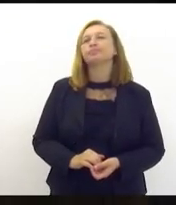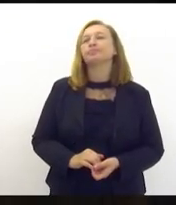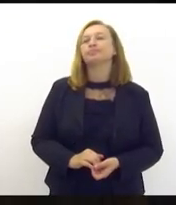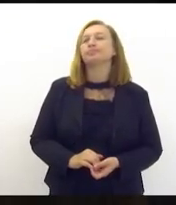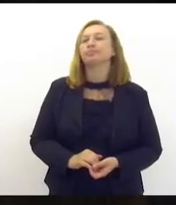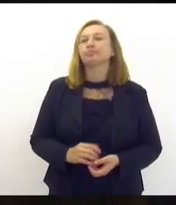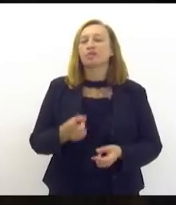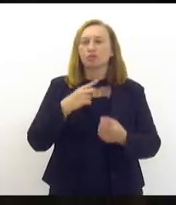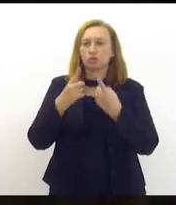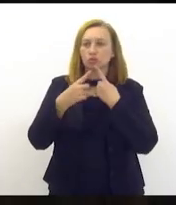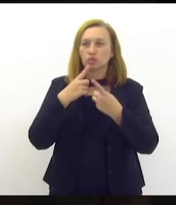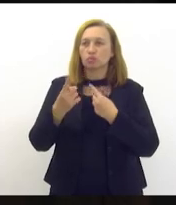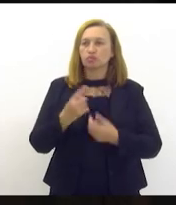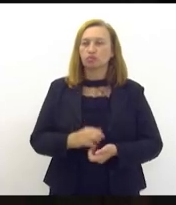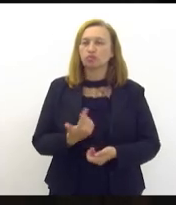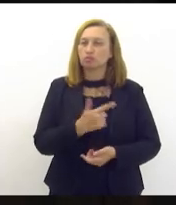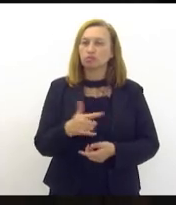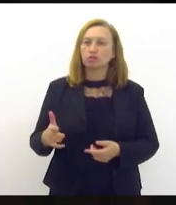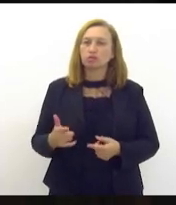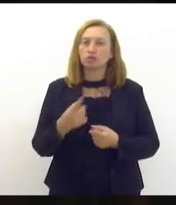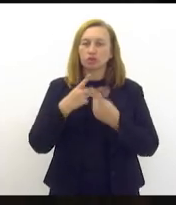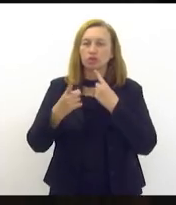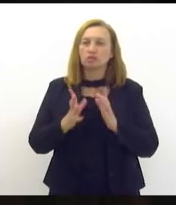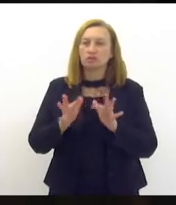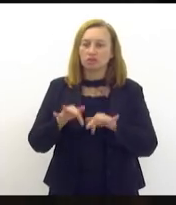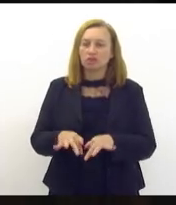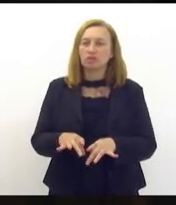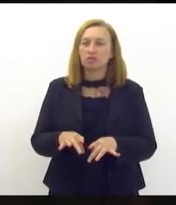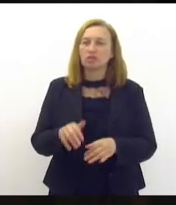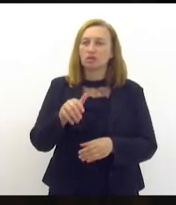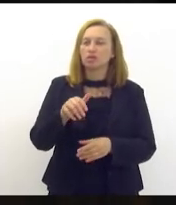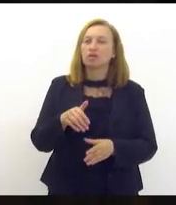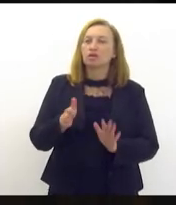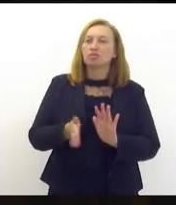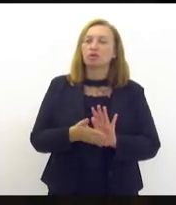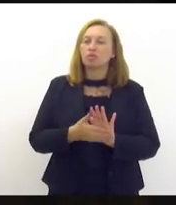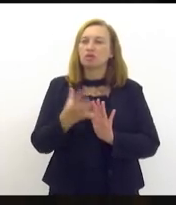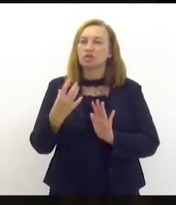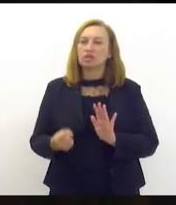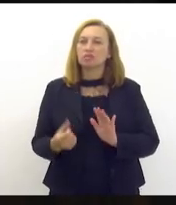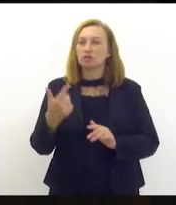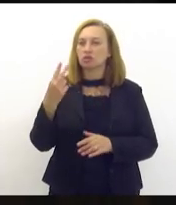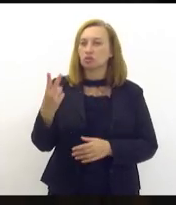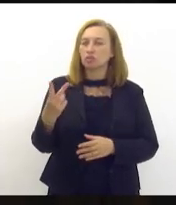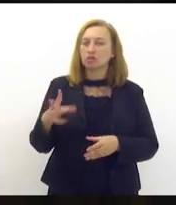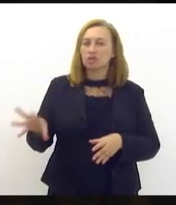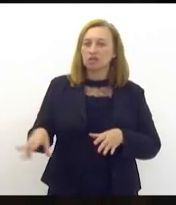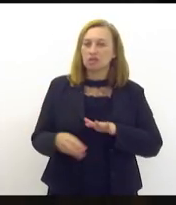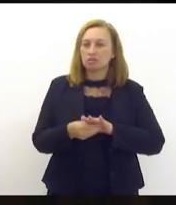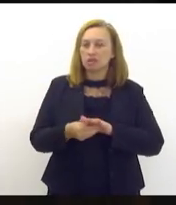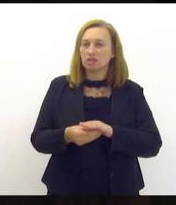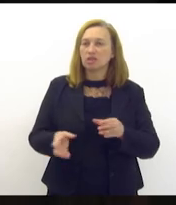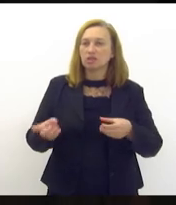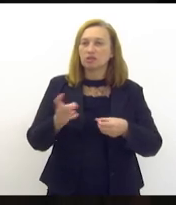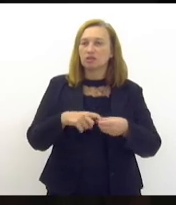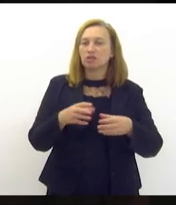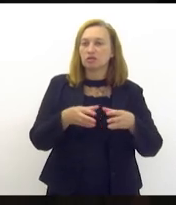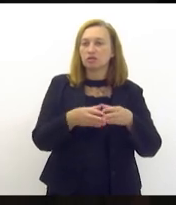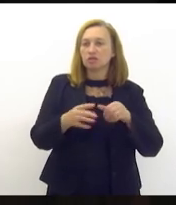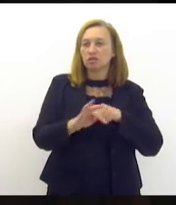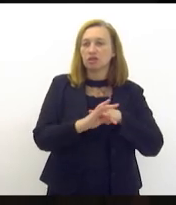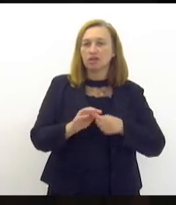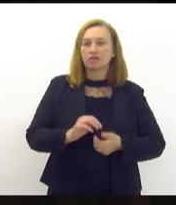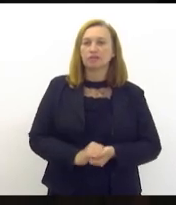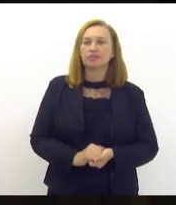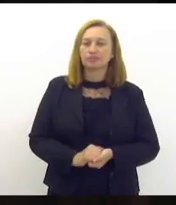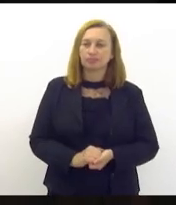pareceres emitidos em discussão, não havendo quem queira discutir, encerrada a discussão, a presente proposta recebeu duas emendas e retorna às comissões